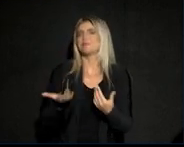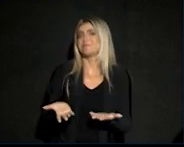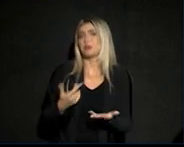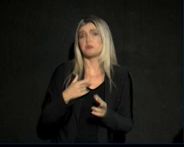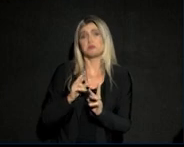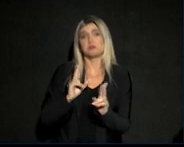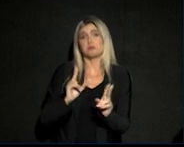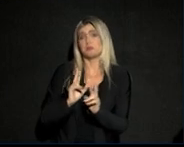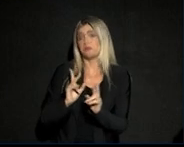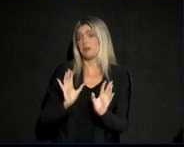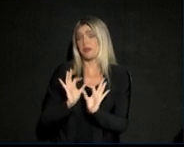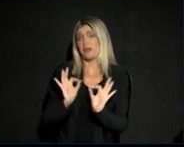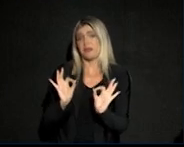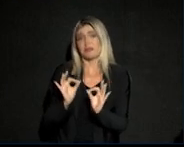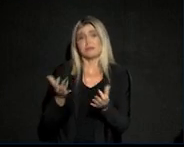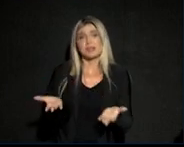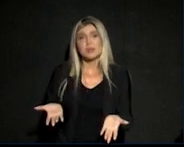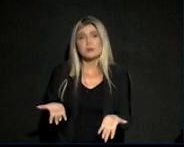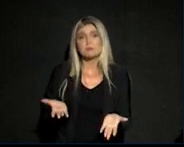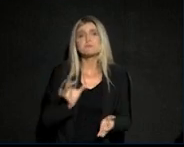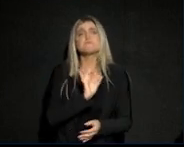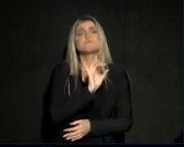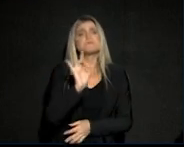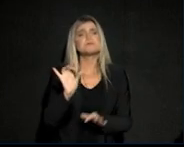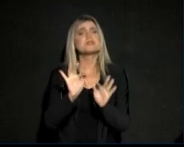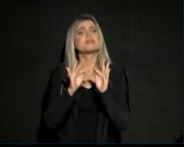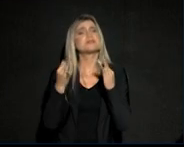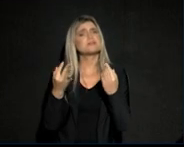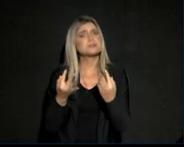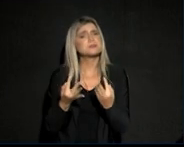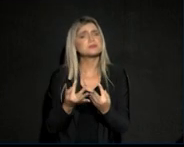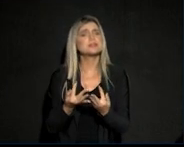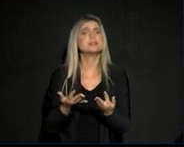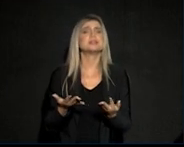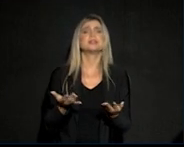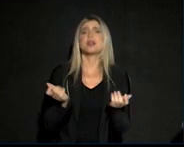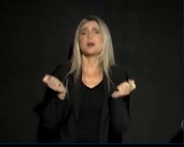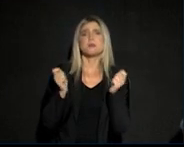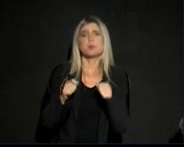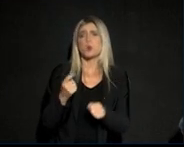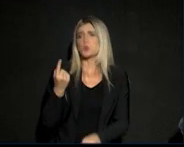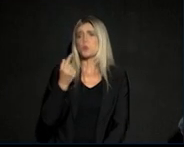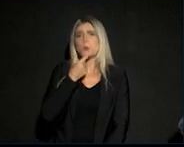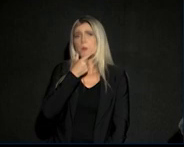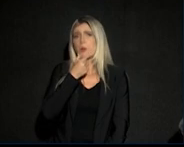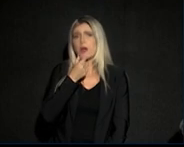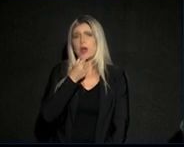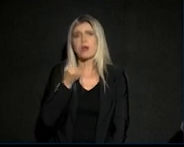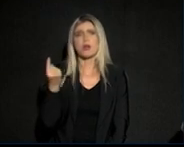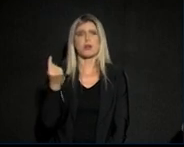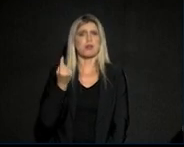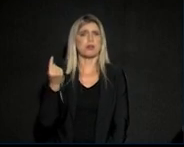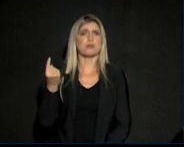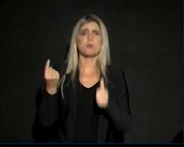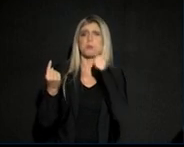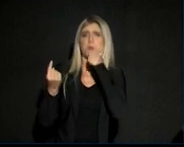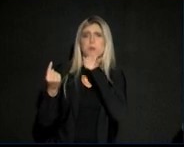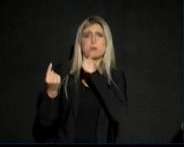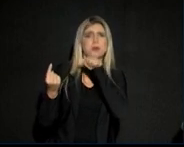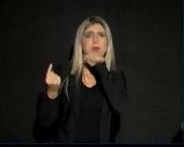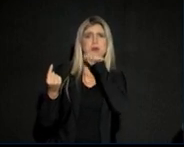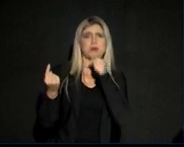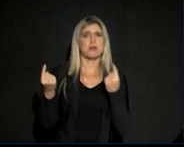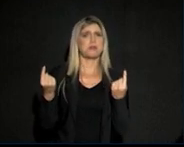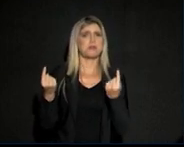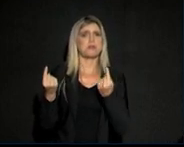muita diferença no papel e aí cada família na sua concepção pode ser um a mamãe solo o que for a